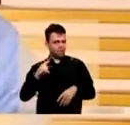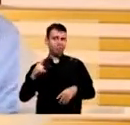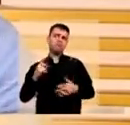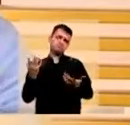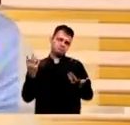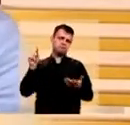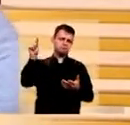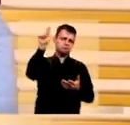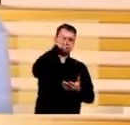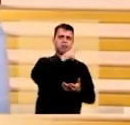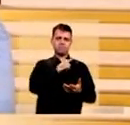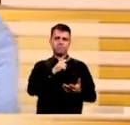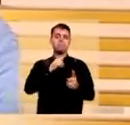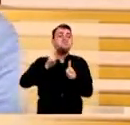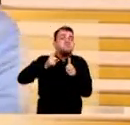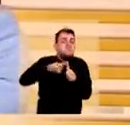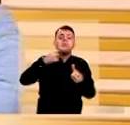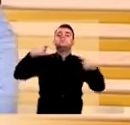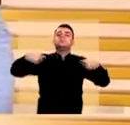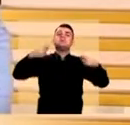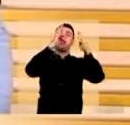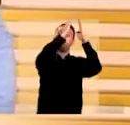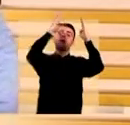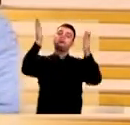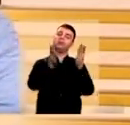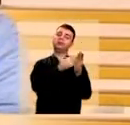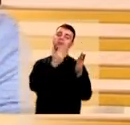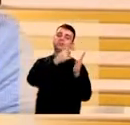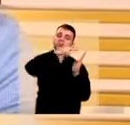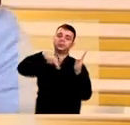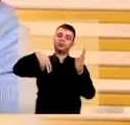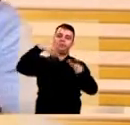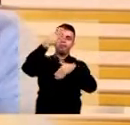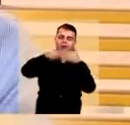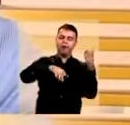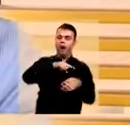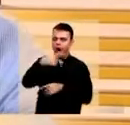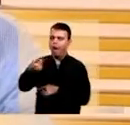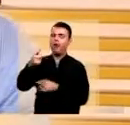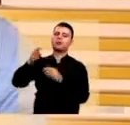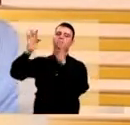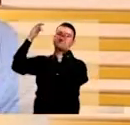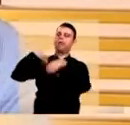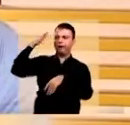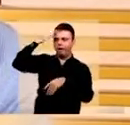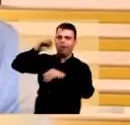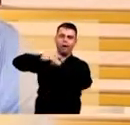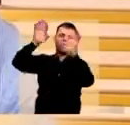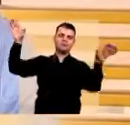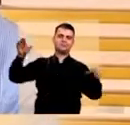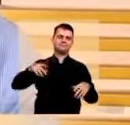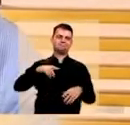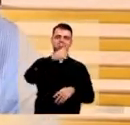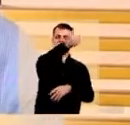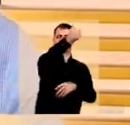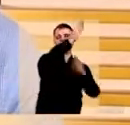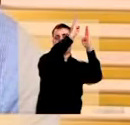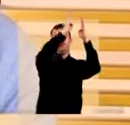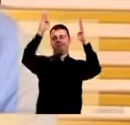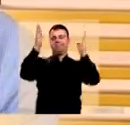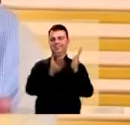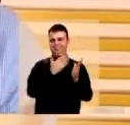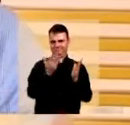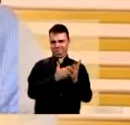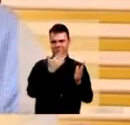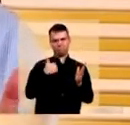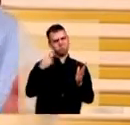livro, porque você, para entender essa tecnologia, você vai consultar os livros, né, também, que estão lá nas edições e tal. Então, eu